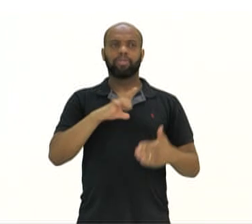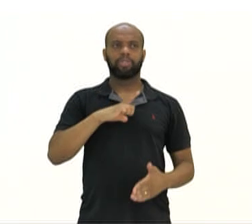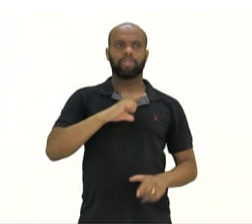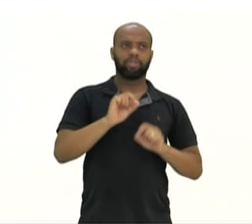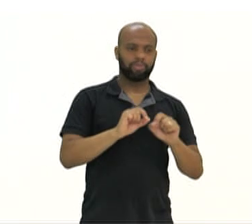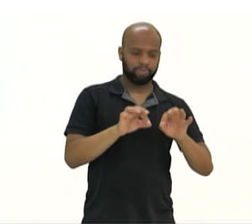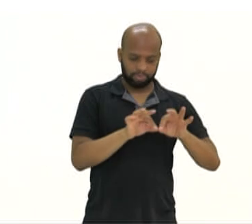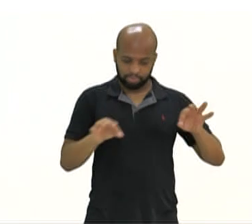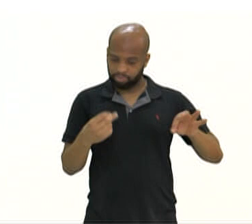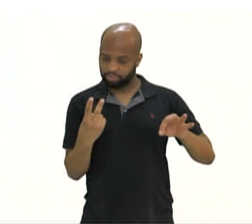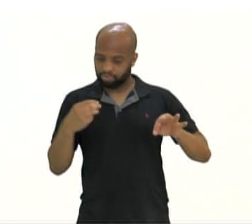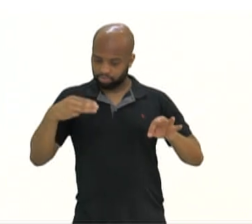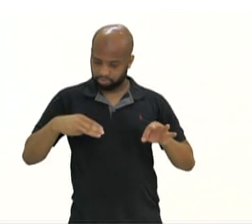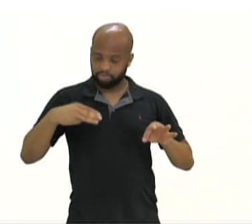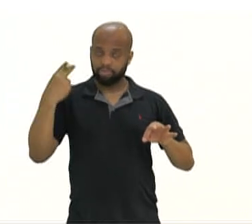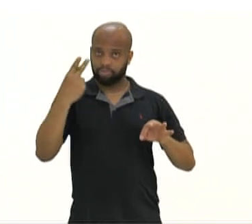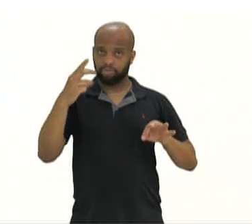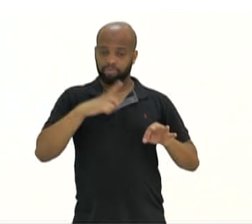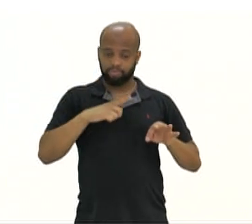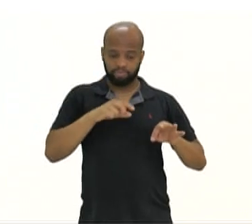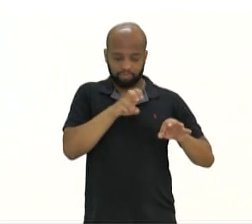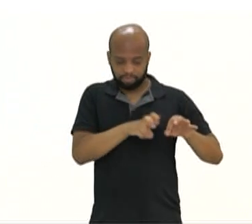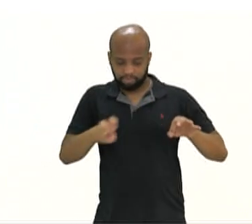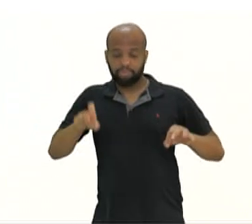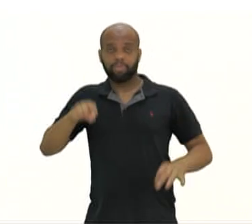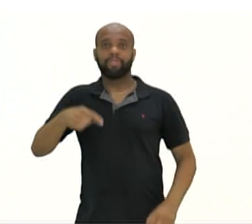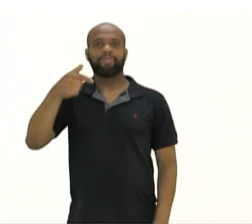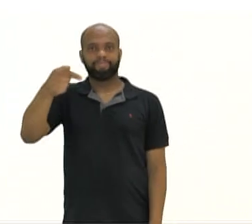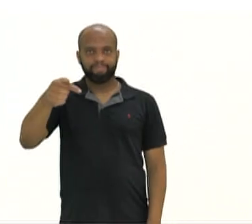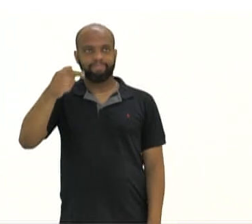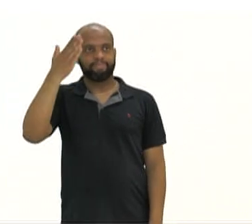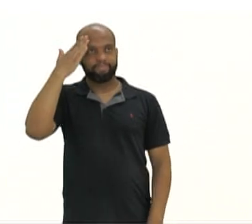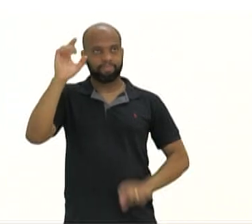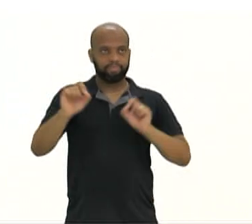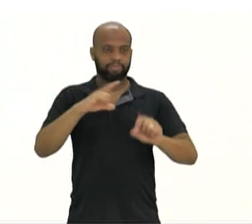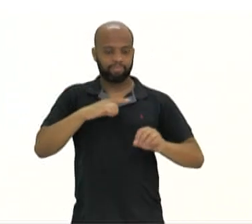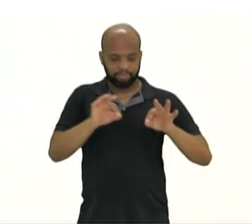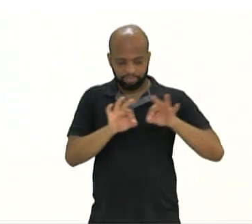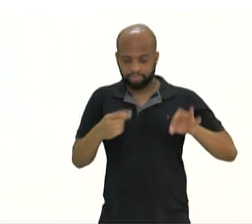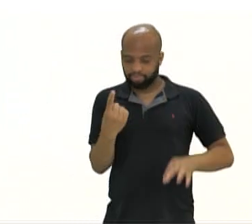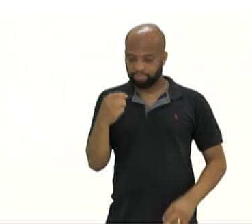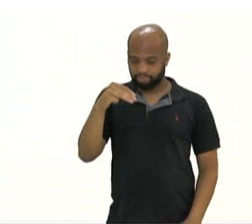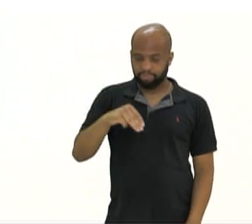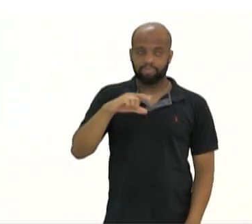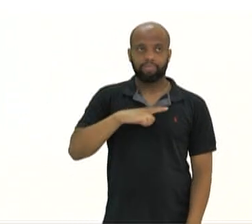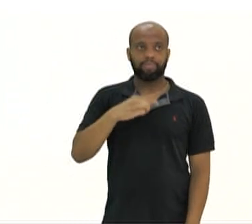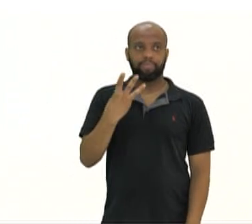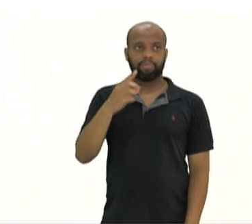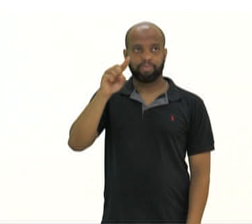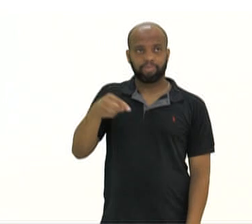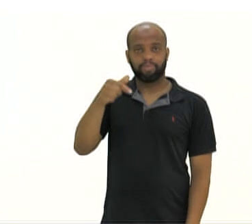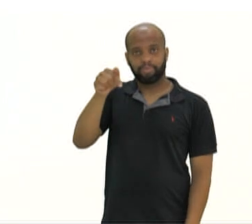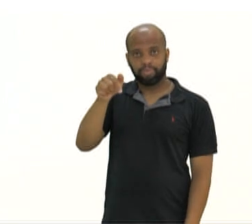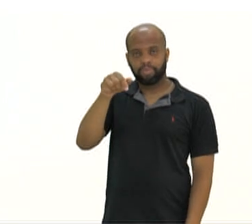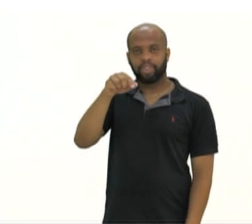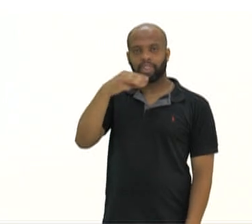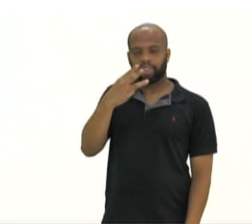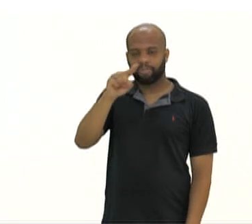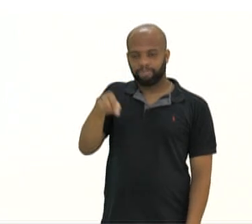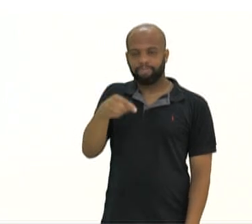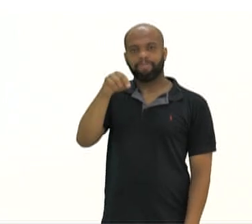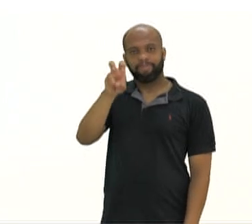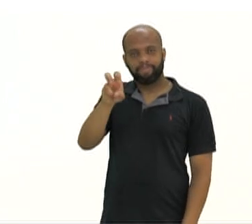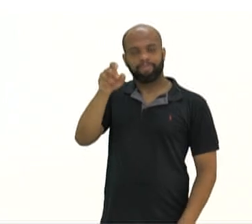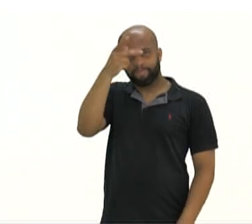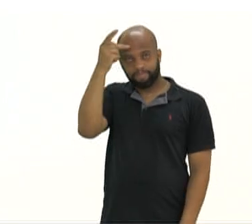2 metros, em média, 7 pessoas, então sabemos que em 1 metro, cerca de 3,5 pessoas. Então vamos